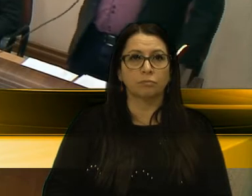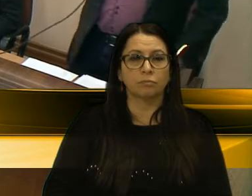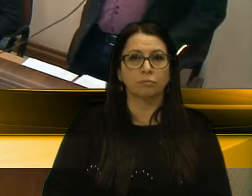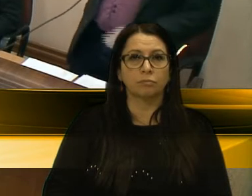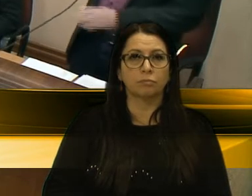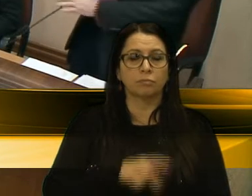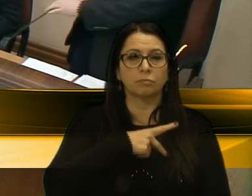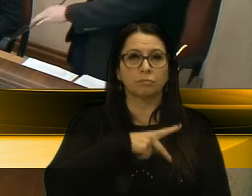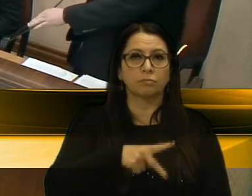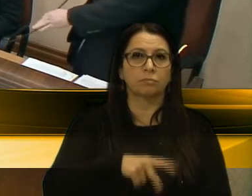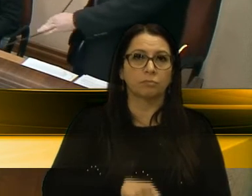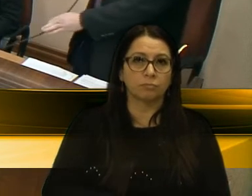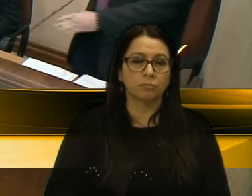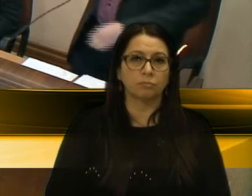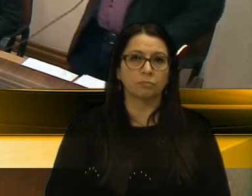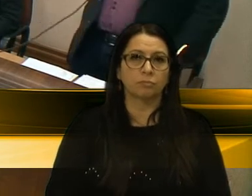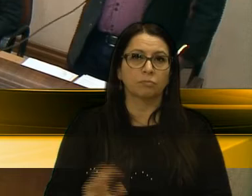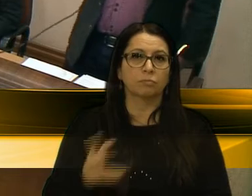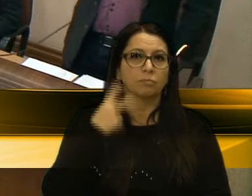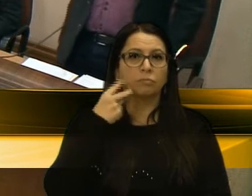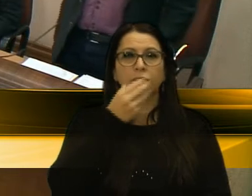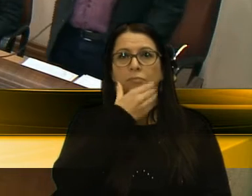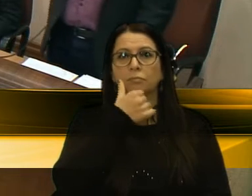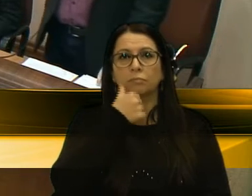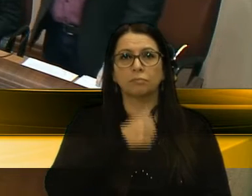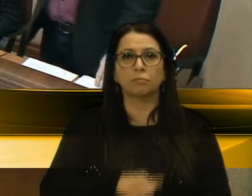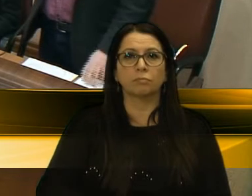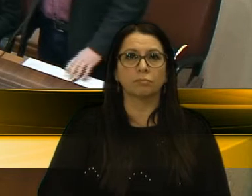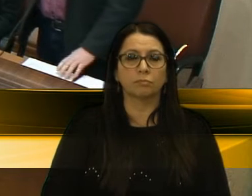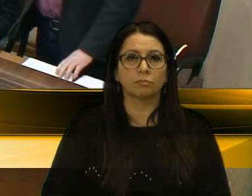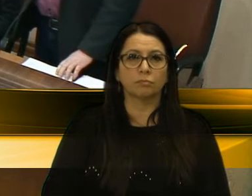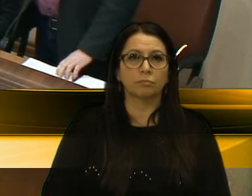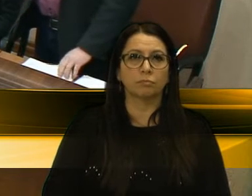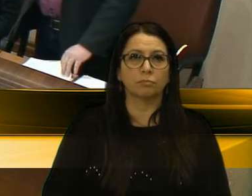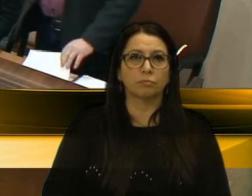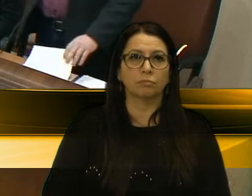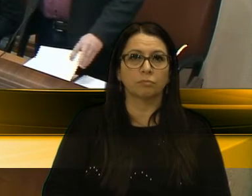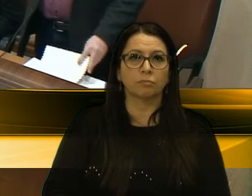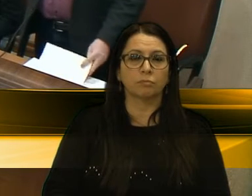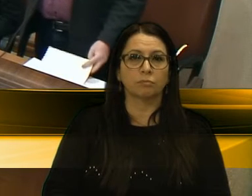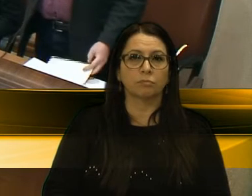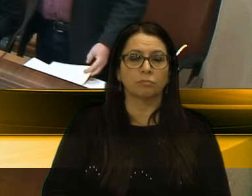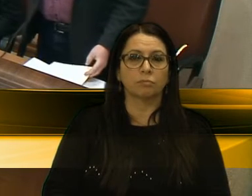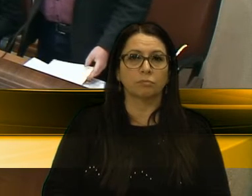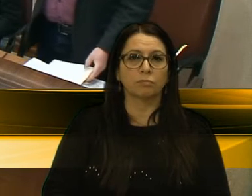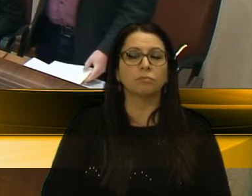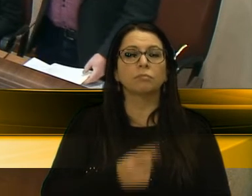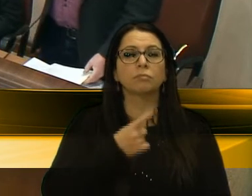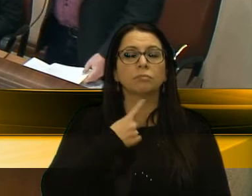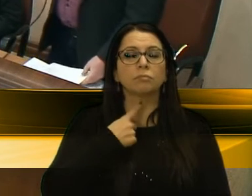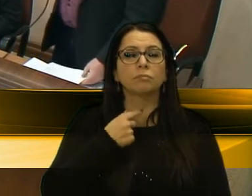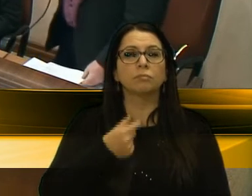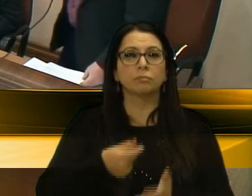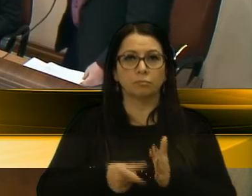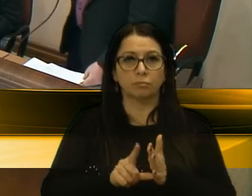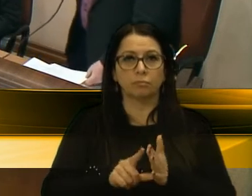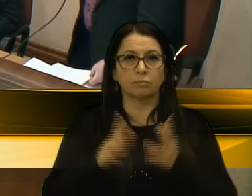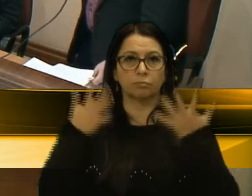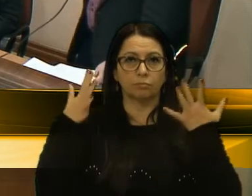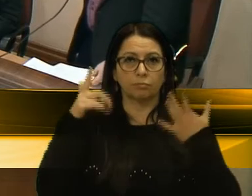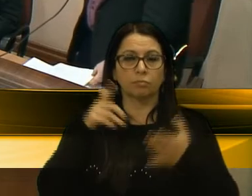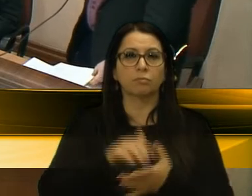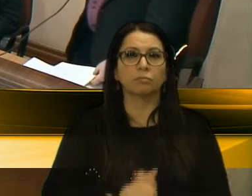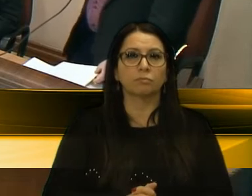Senhor presidente, senhoras vereadoras, senhores vereadores, gostaria, antes de mais nada, de